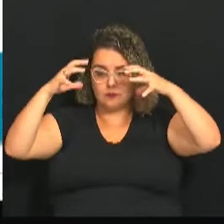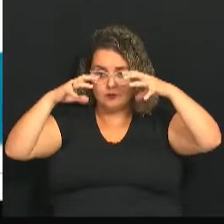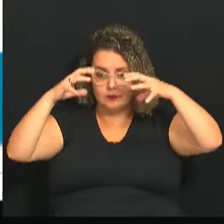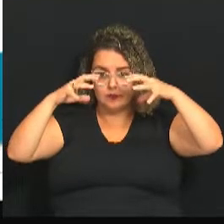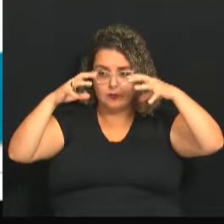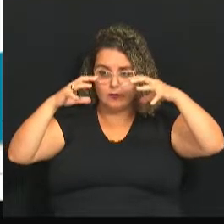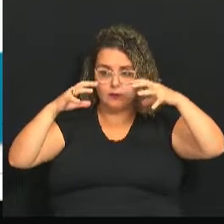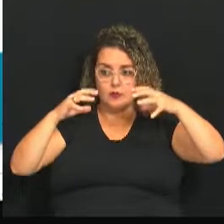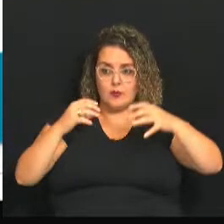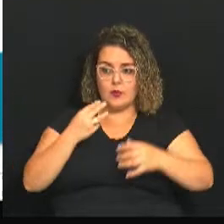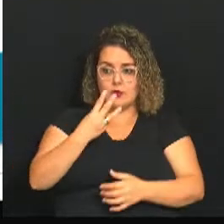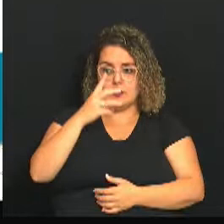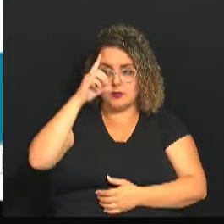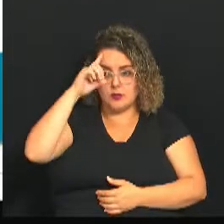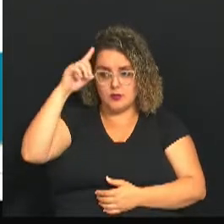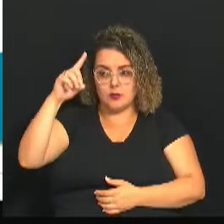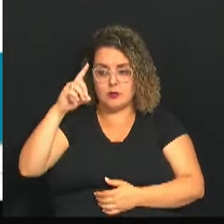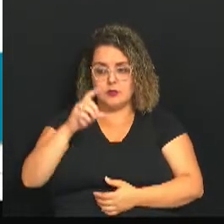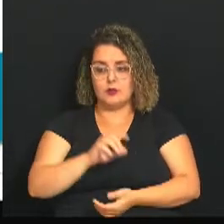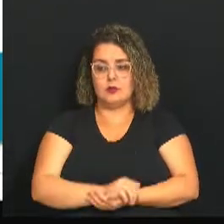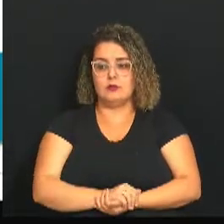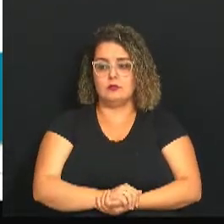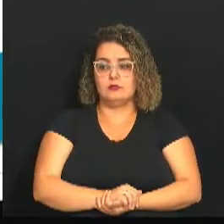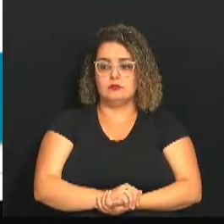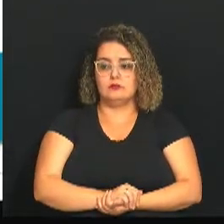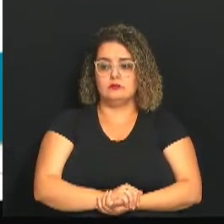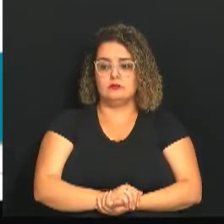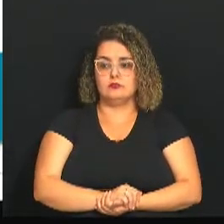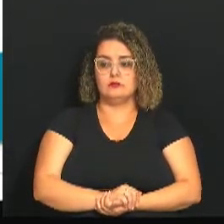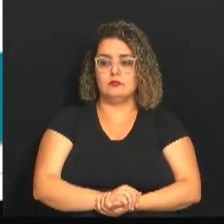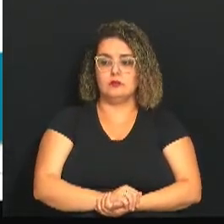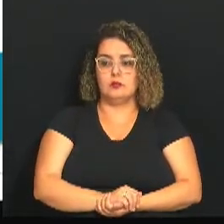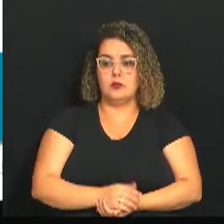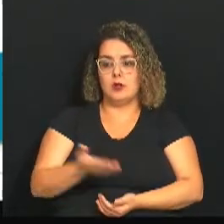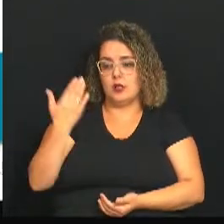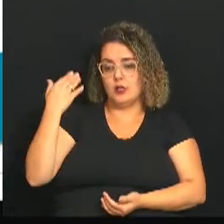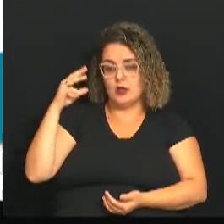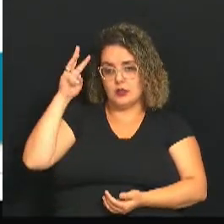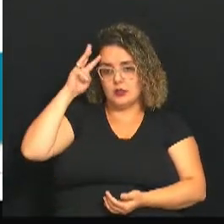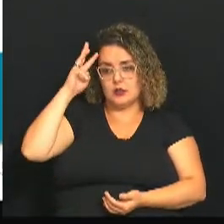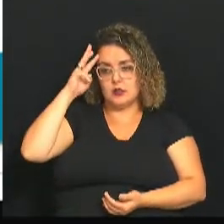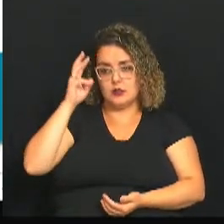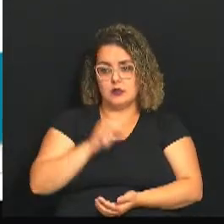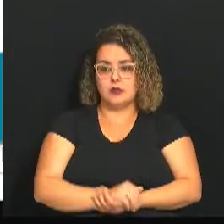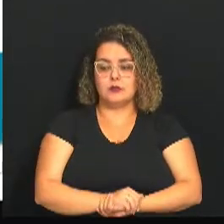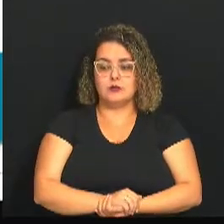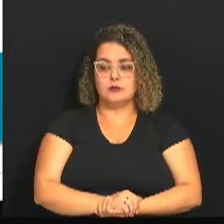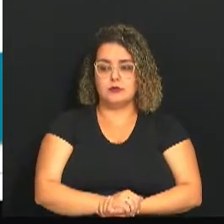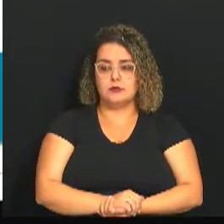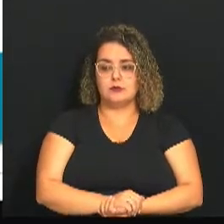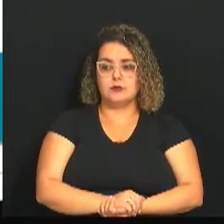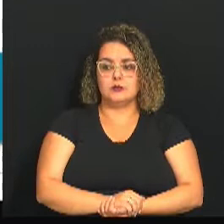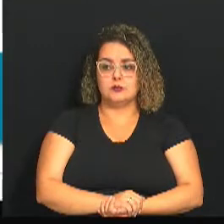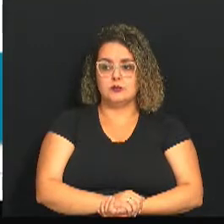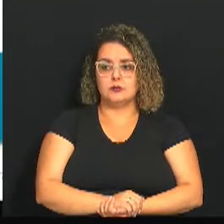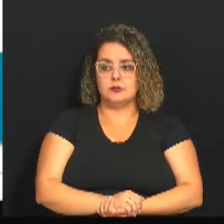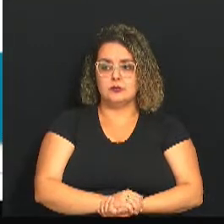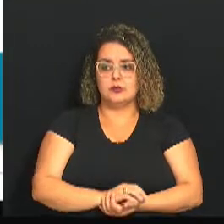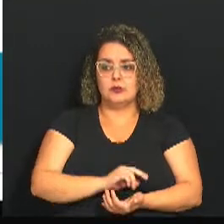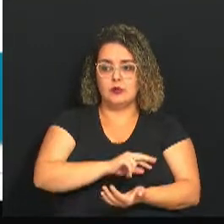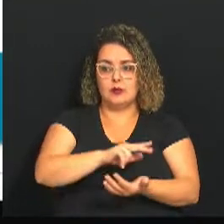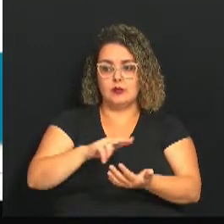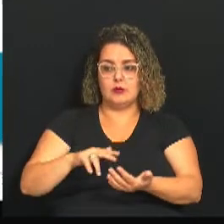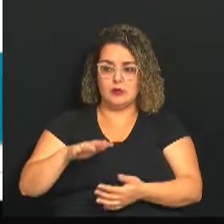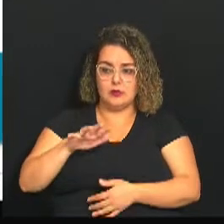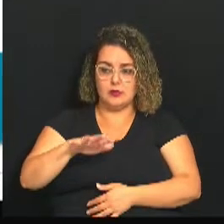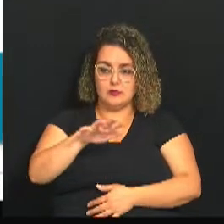últimos 3 dias, isso até a terça-feira, né? Então, diversas estações aqui na região